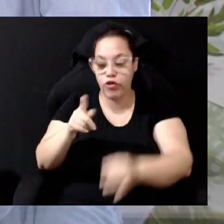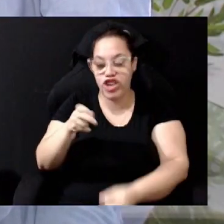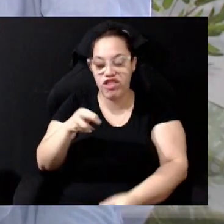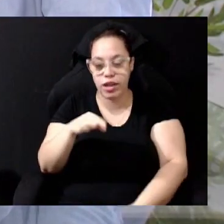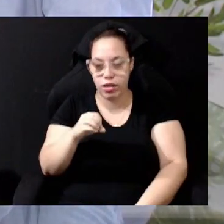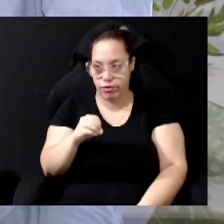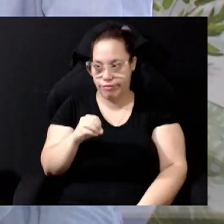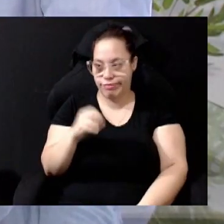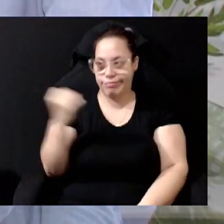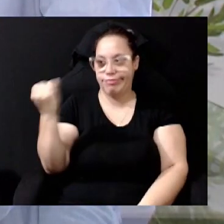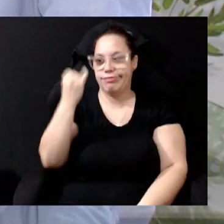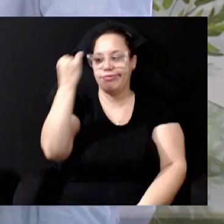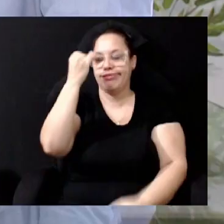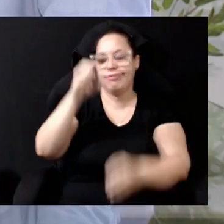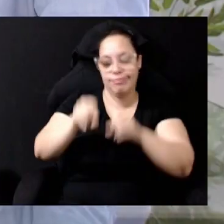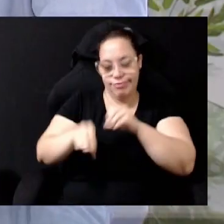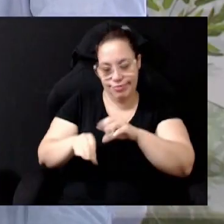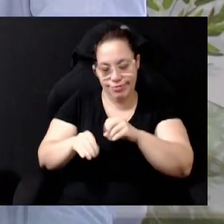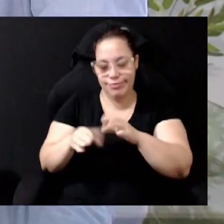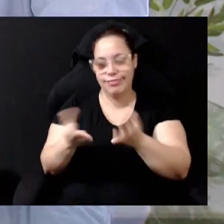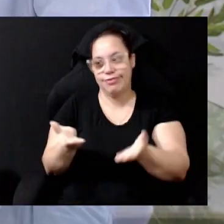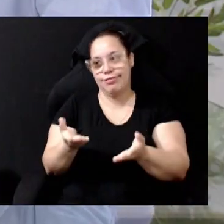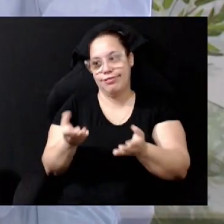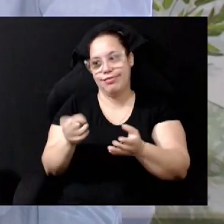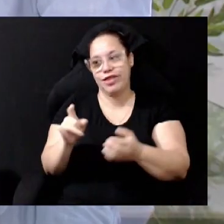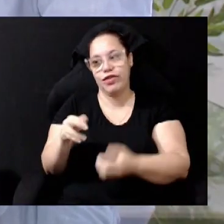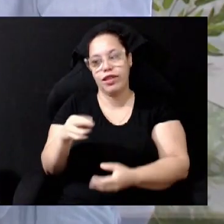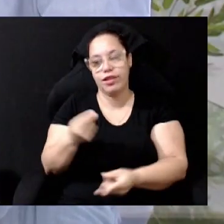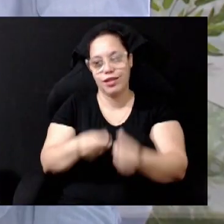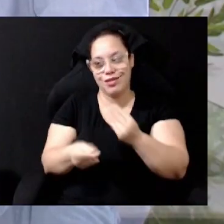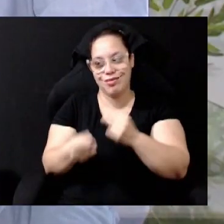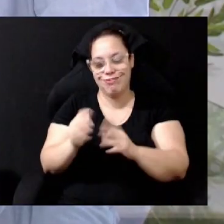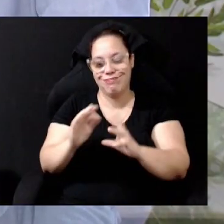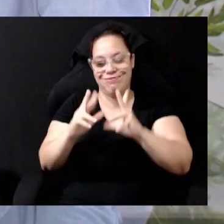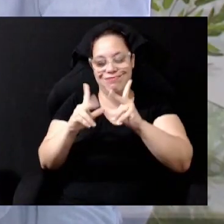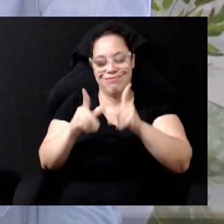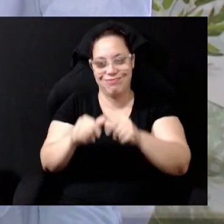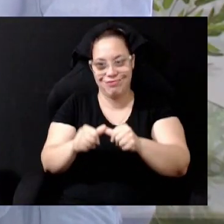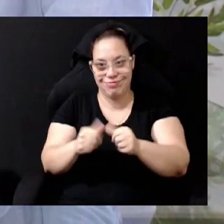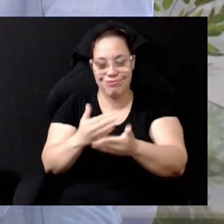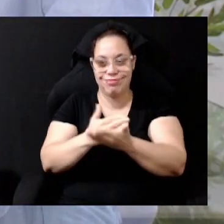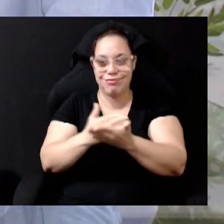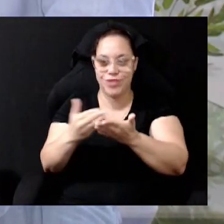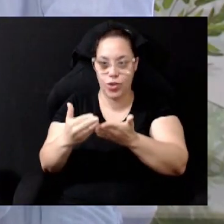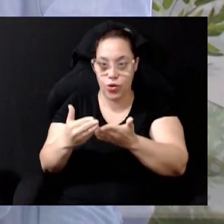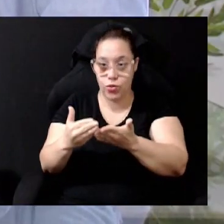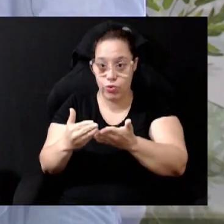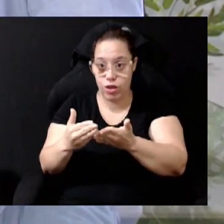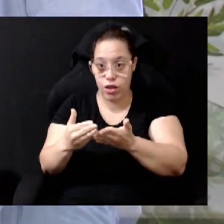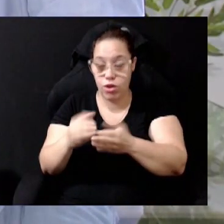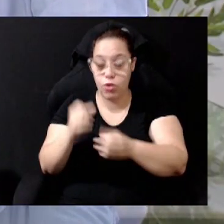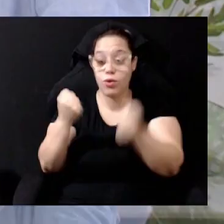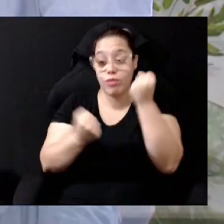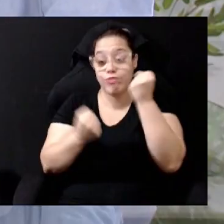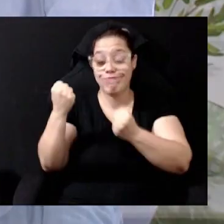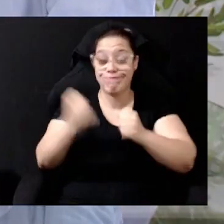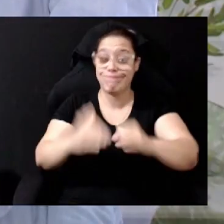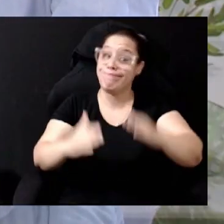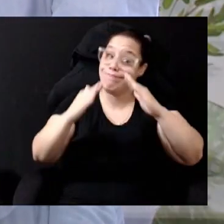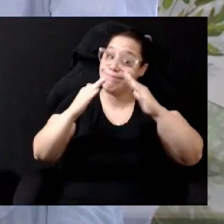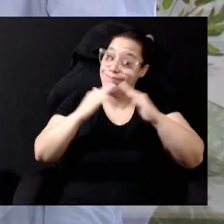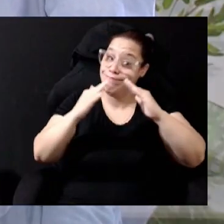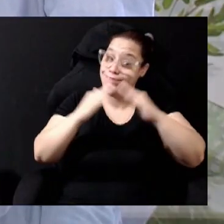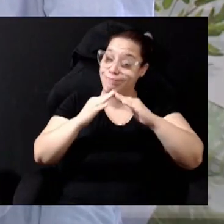educação financeira. E vamos lembrar que todo início de ano, para quem tem carro, para quem tem casa,